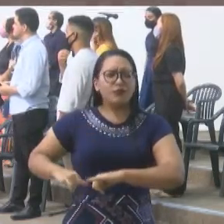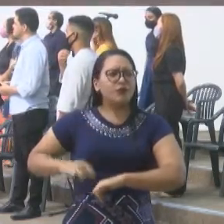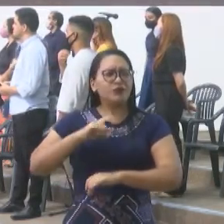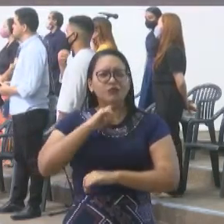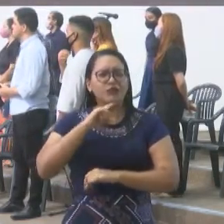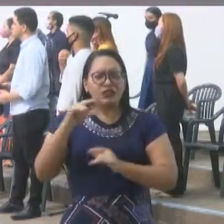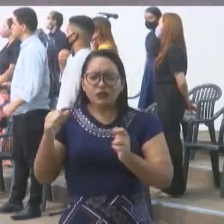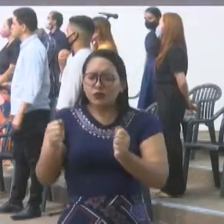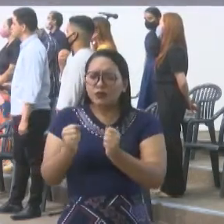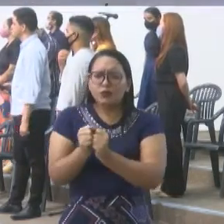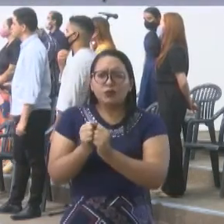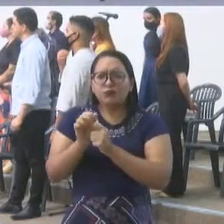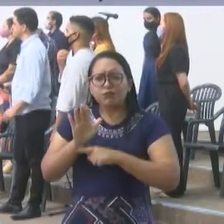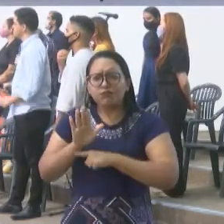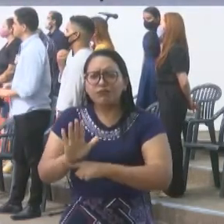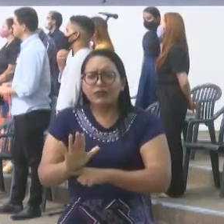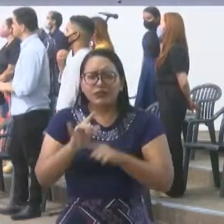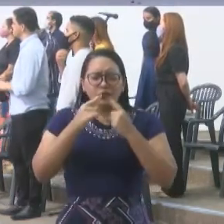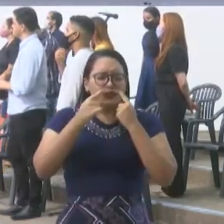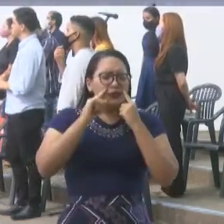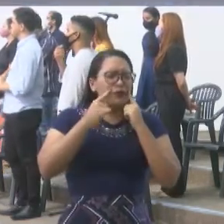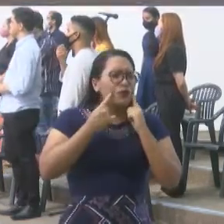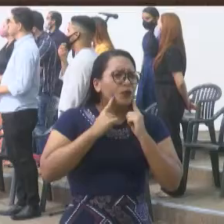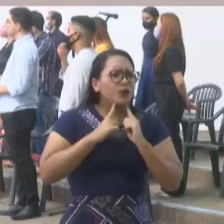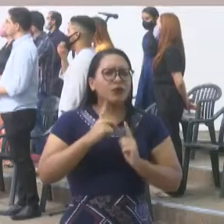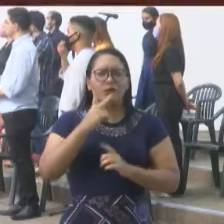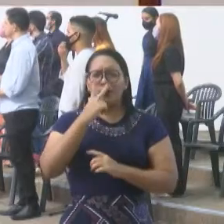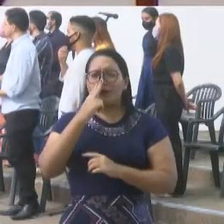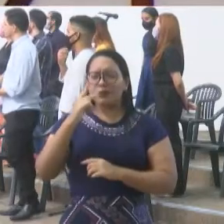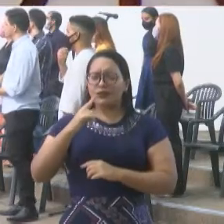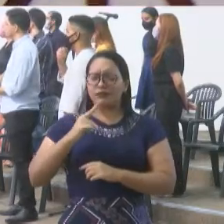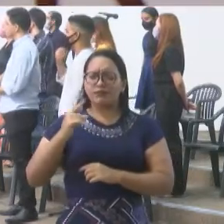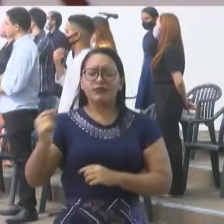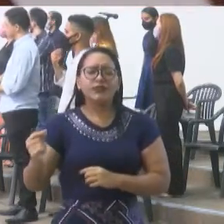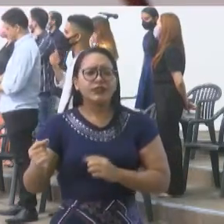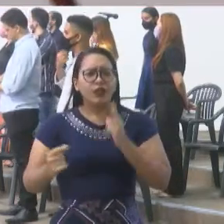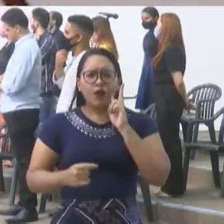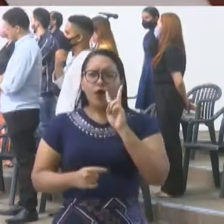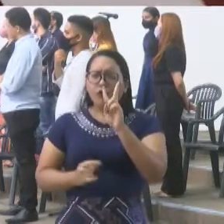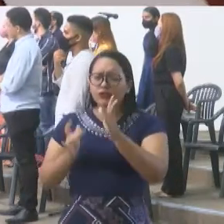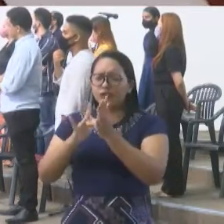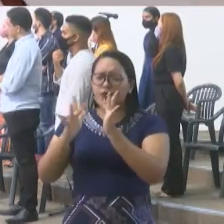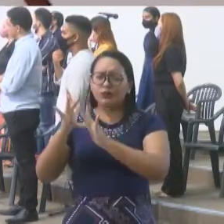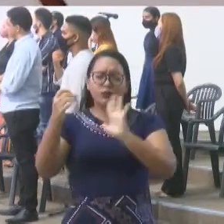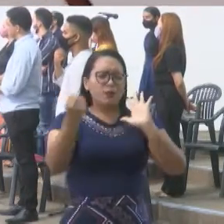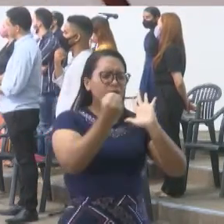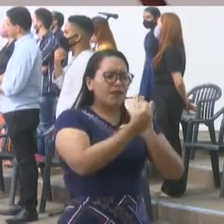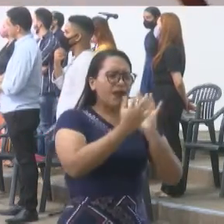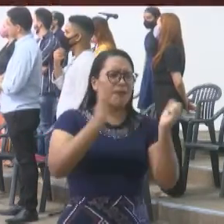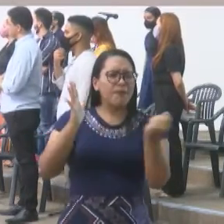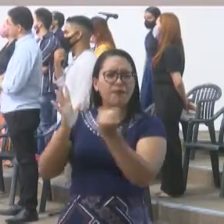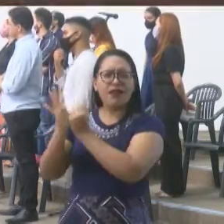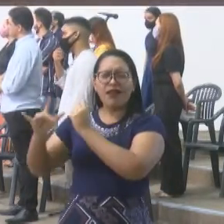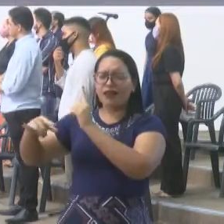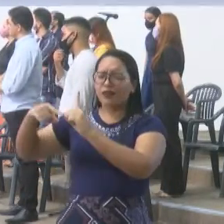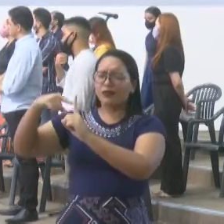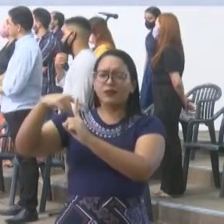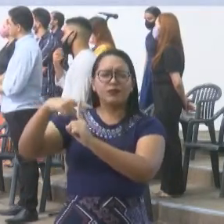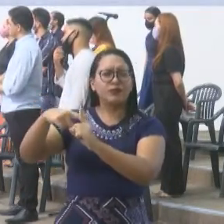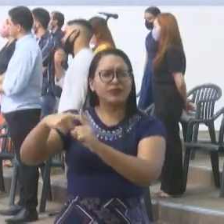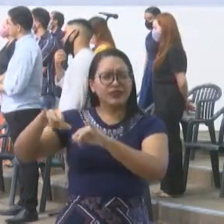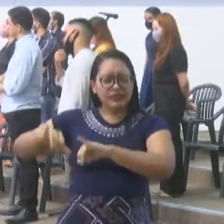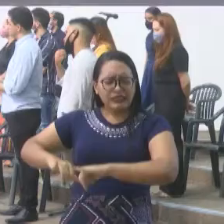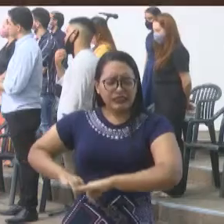ele, indefeso, chorando, parece que ele não vai fugir de lá. Olha para Jesus, prego nas mãos, cravo nos pés. Jesus